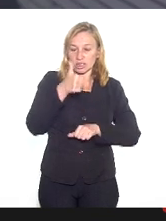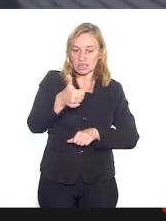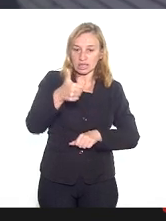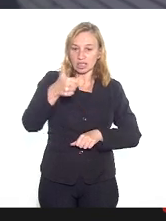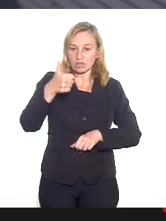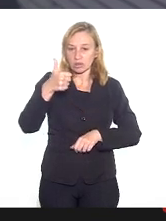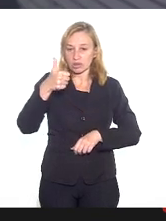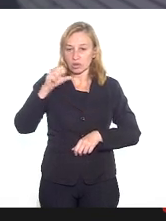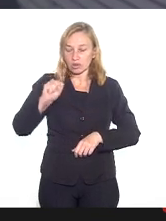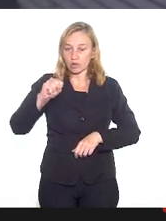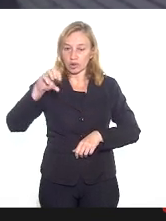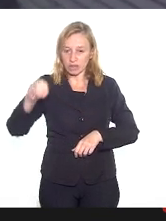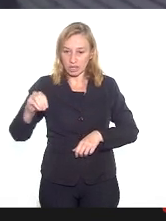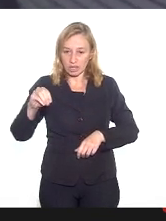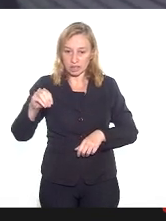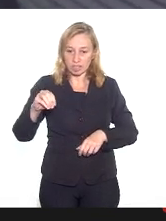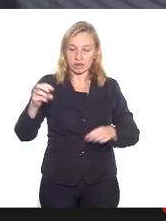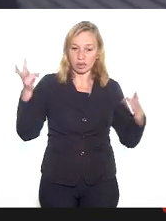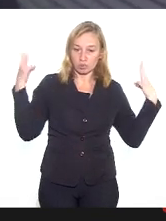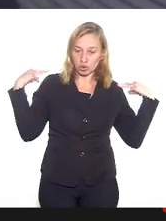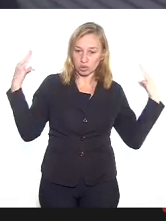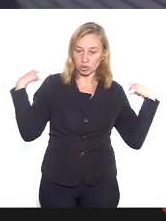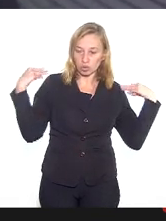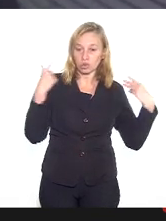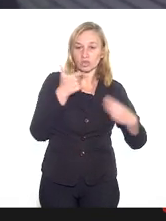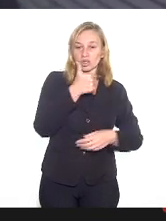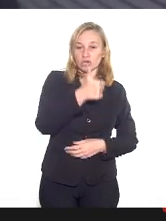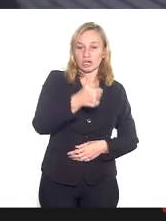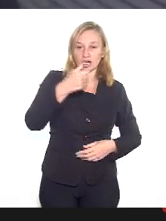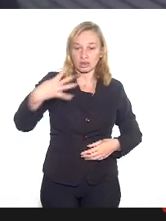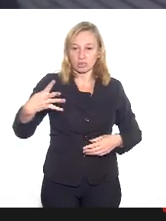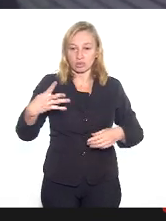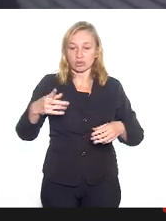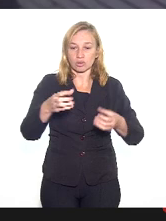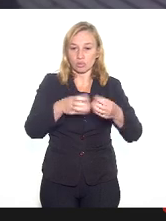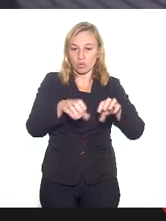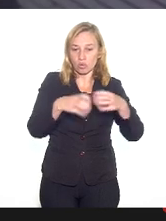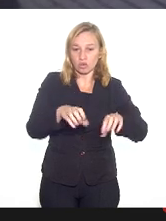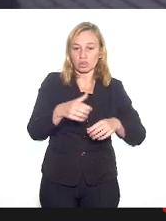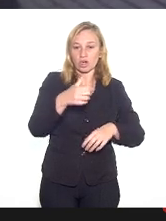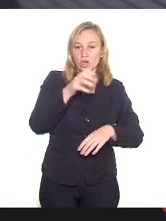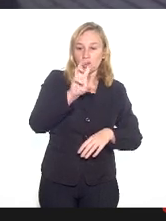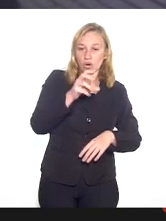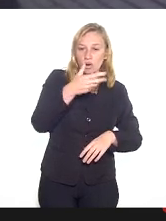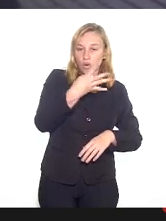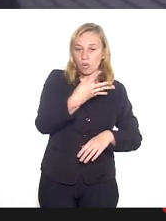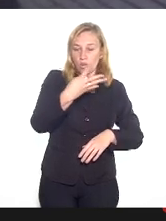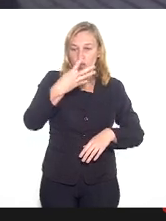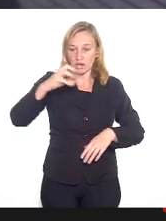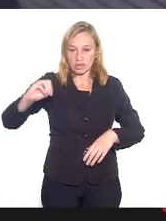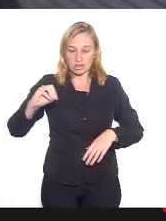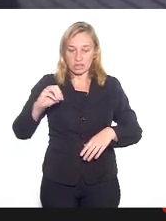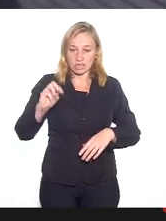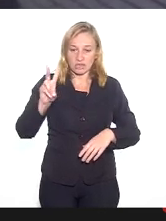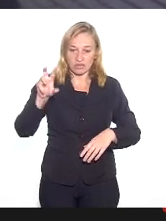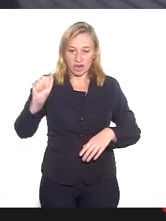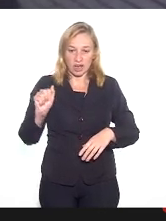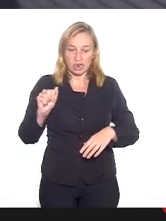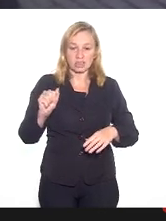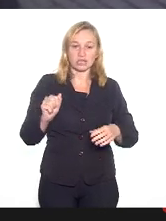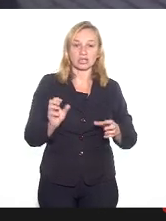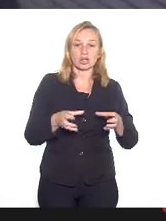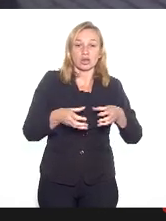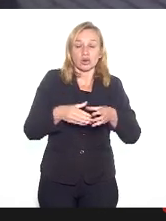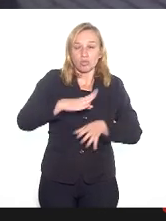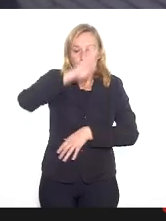180 motoristas. Em 2014 mesmo, tivemos um concurso para 400 vagas para bombeiros